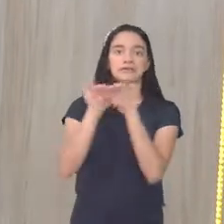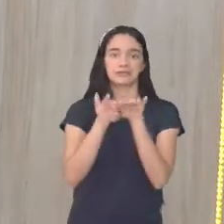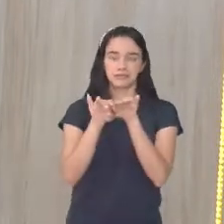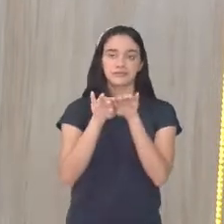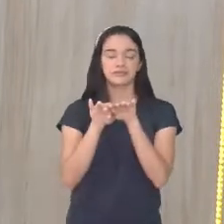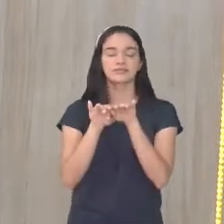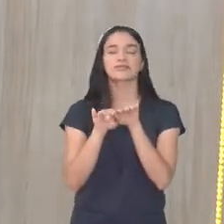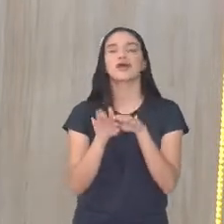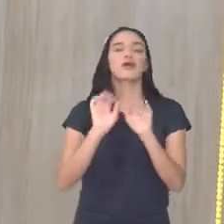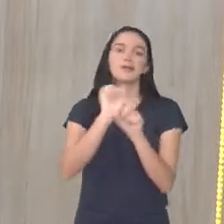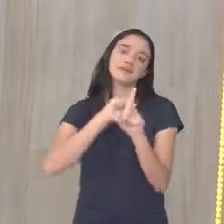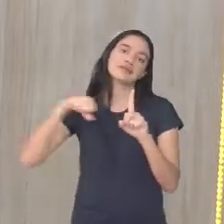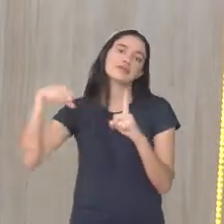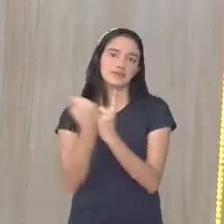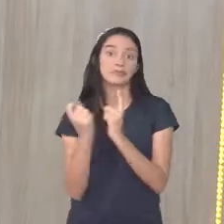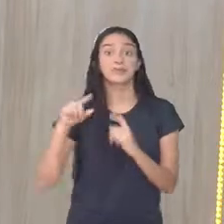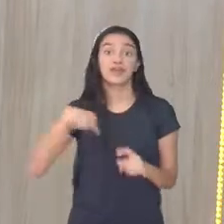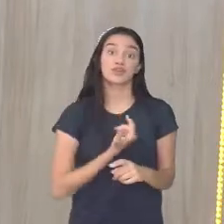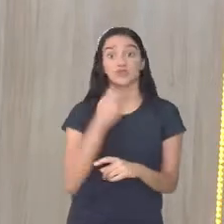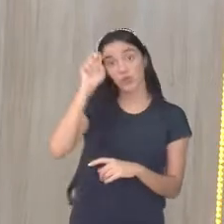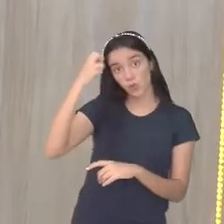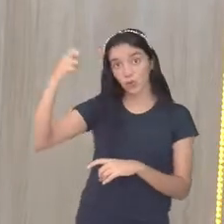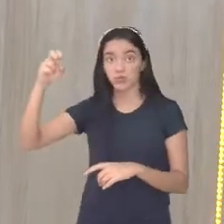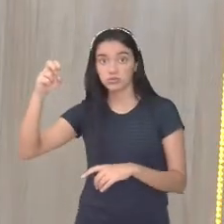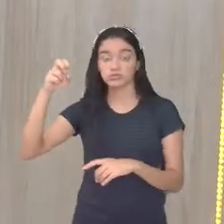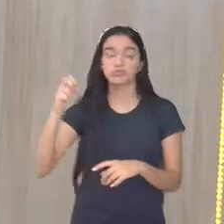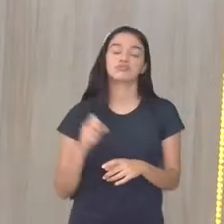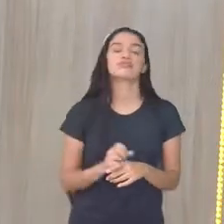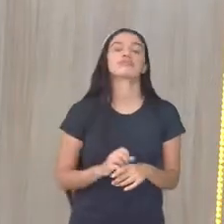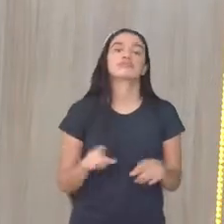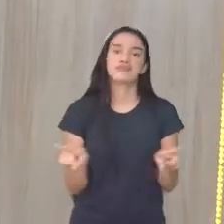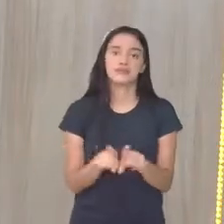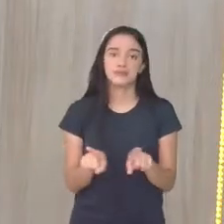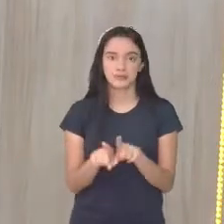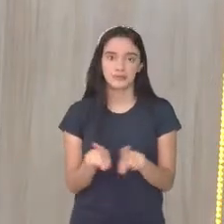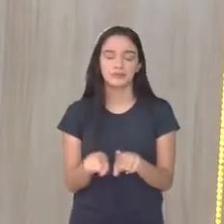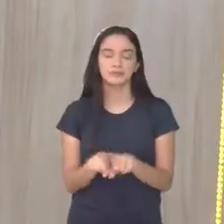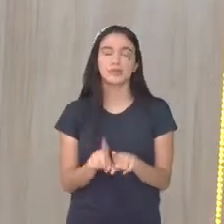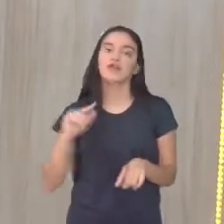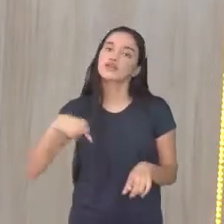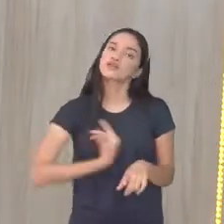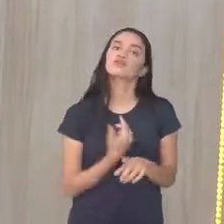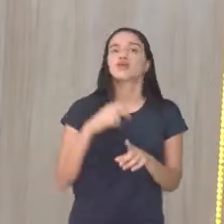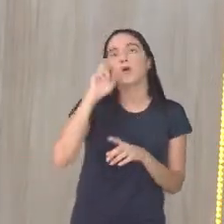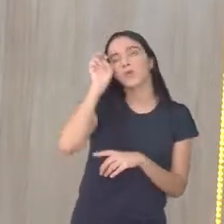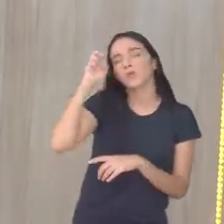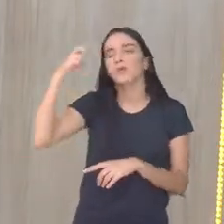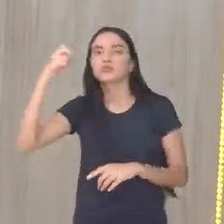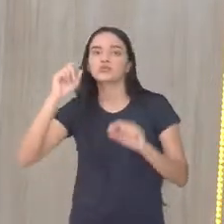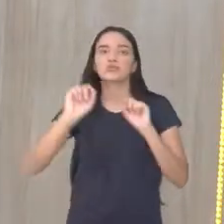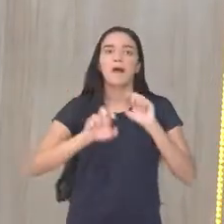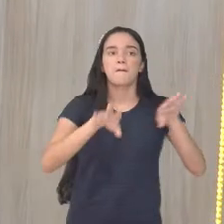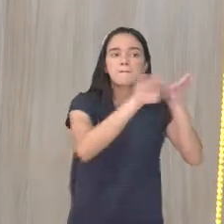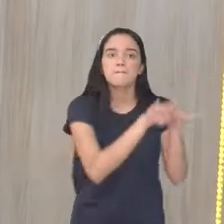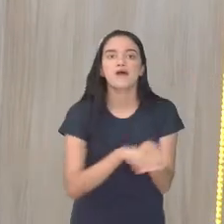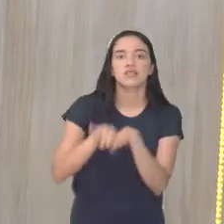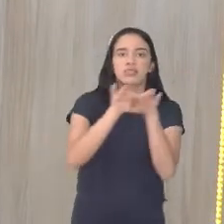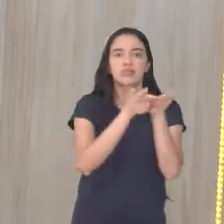autorretratos com ela, com os machucados, então o autorretrato sempre teve uma possibilidade de muito